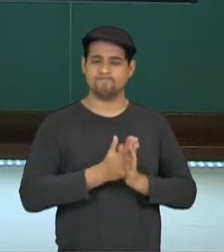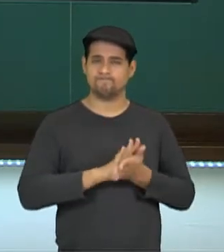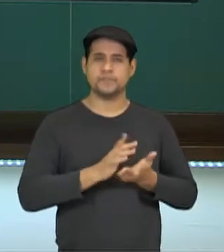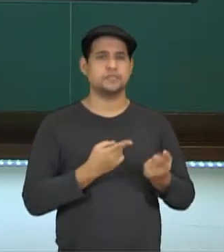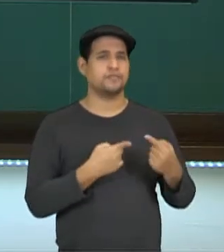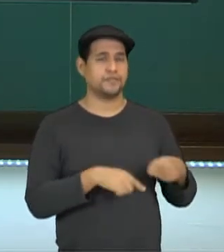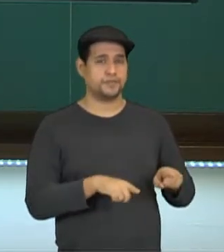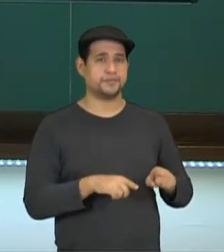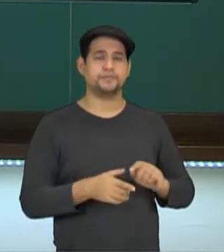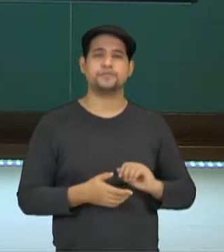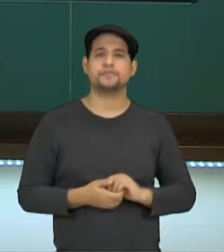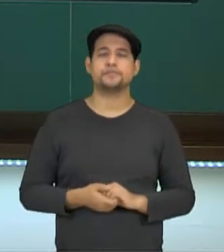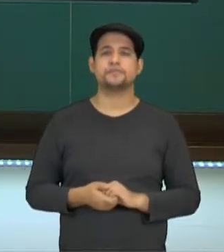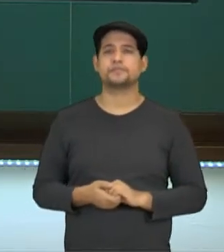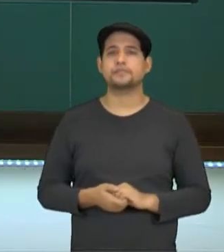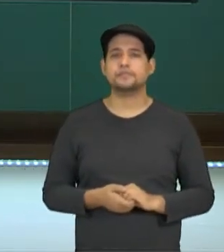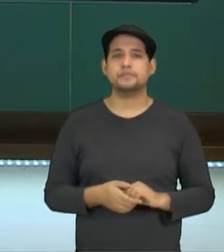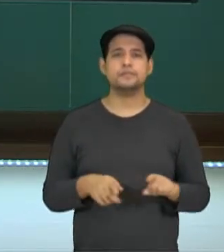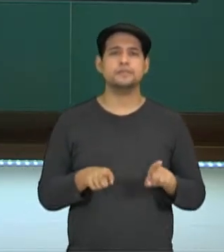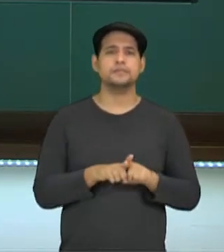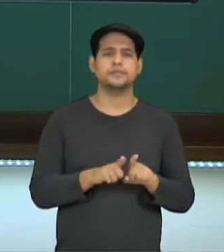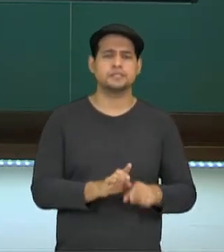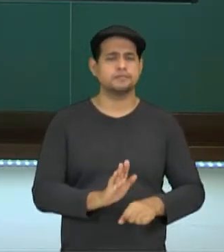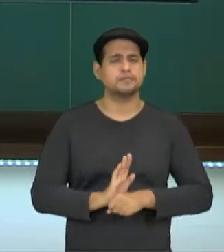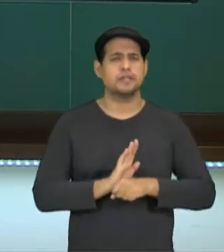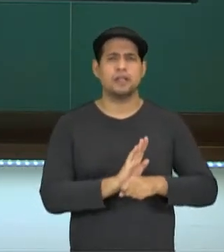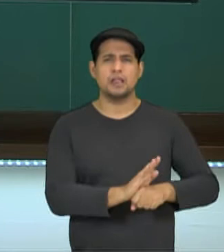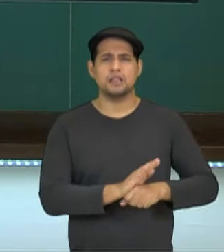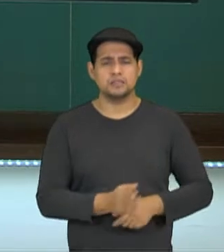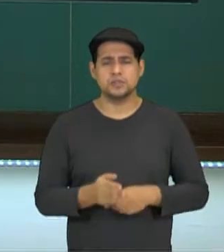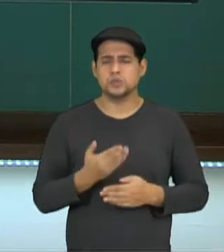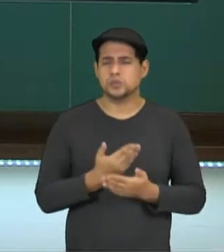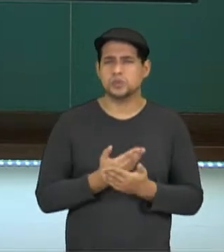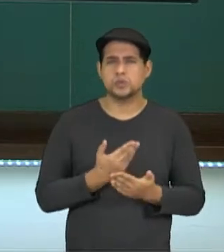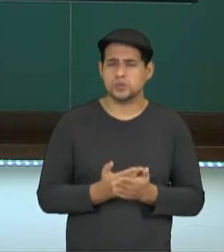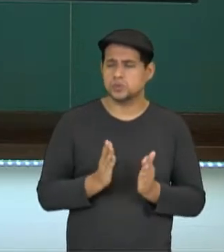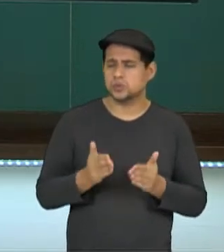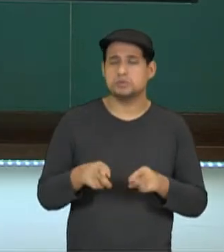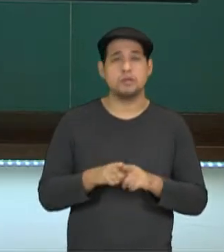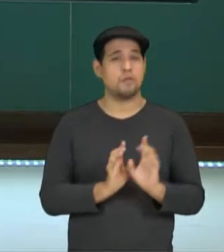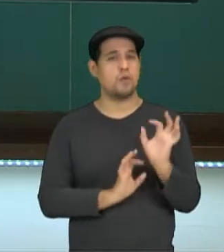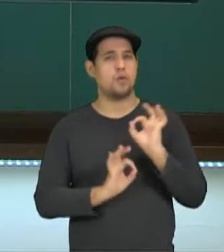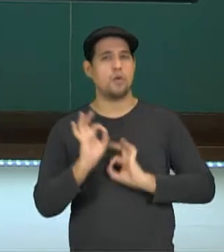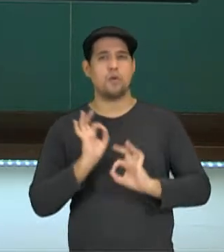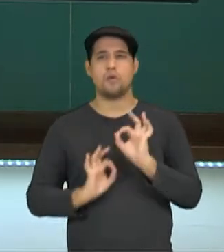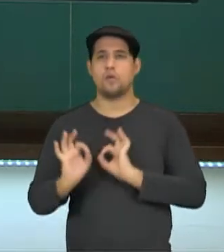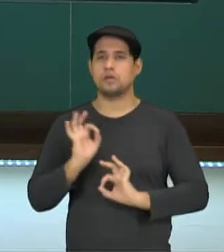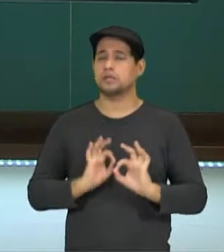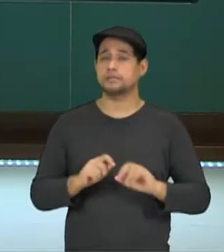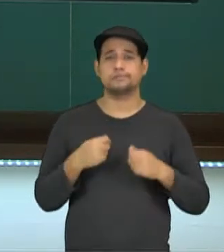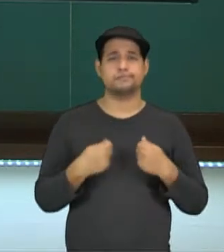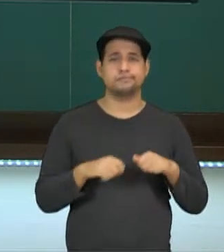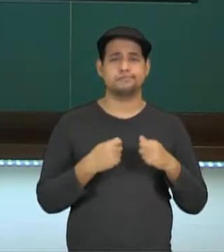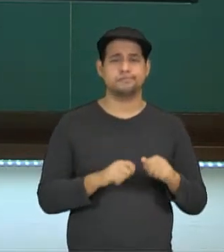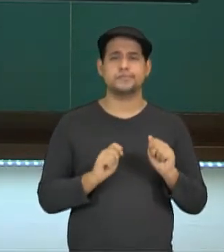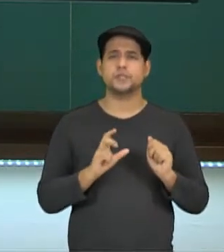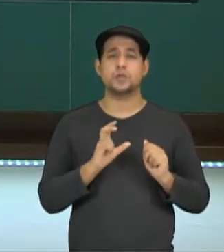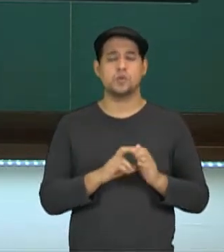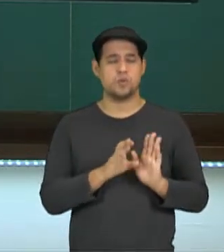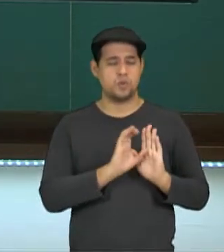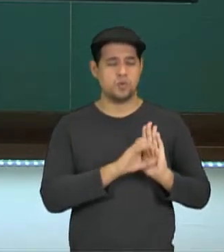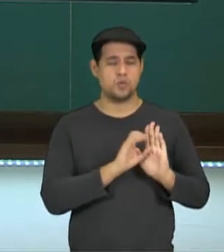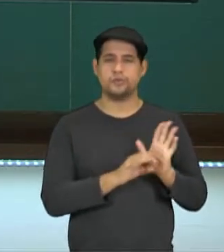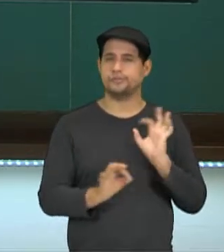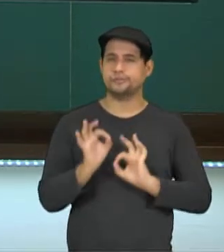desafios contemporâneos. Com empenho, dedicação, estudo, né, ordem, né, a gente precisa ter esse conceito da